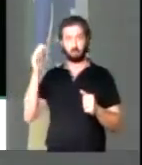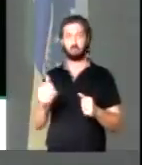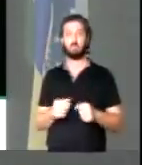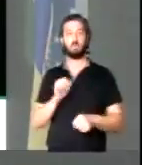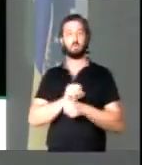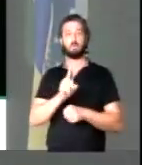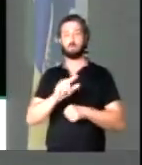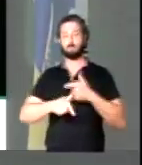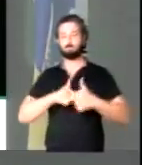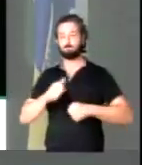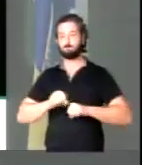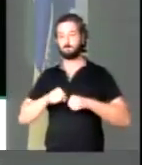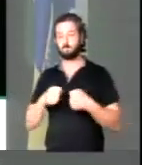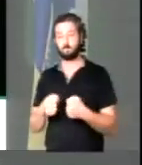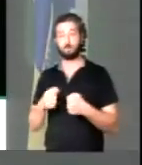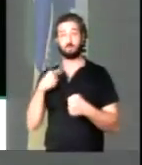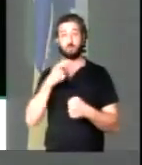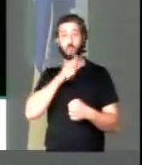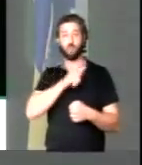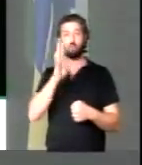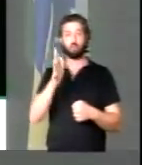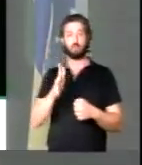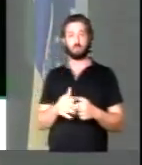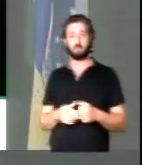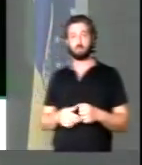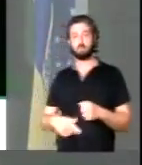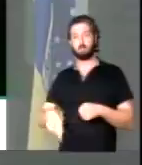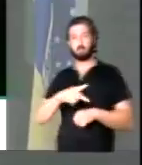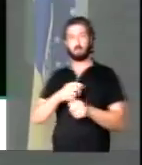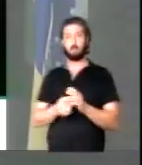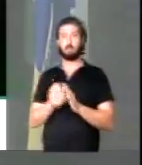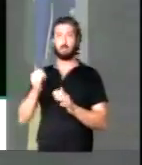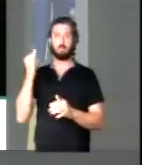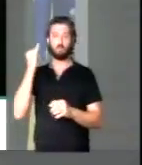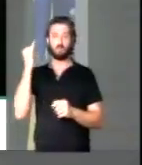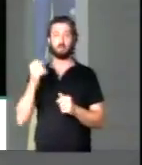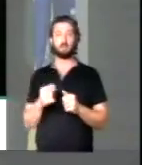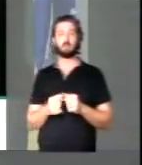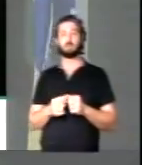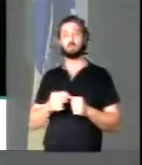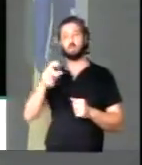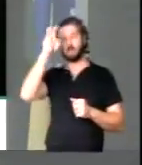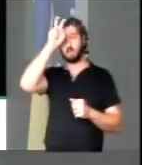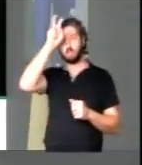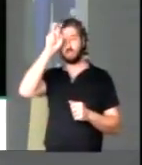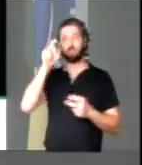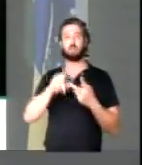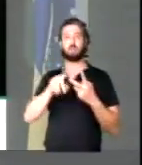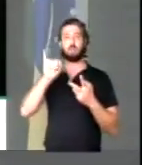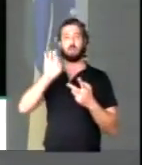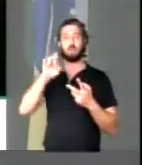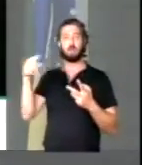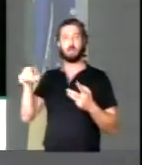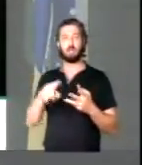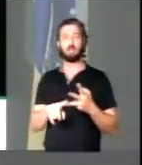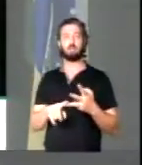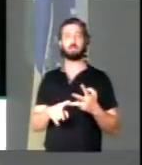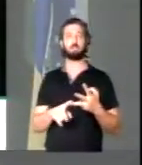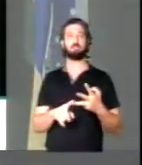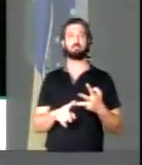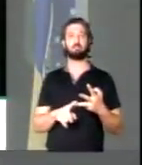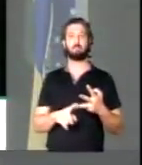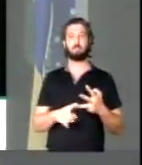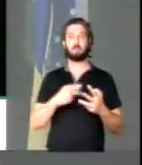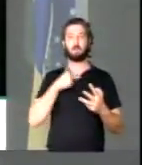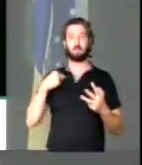não parou de trabalhar. Nós já conquistamos países importantes como o Egito, como o Irã, como